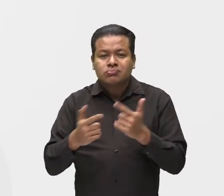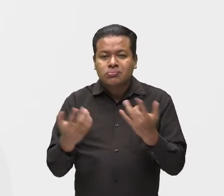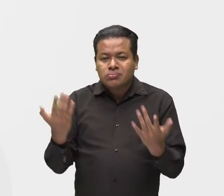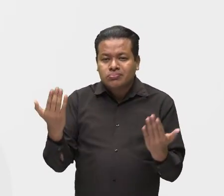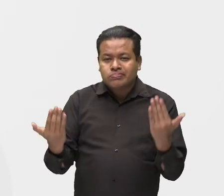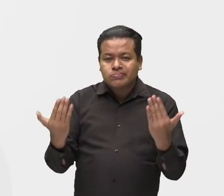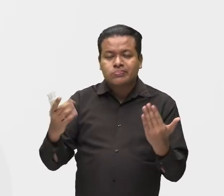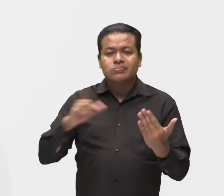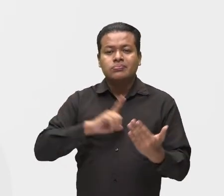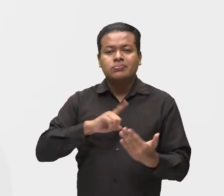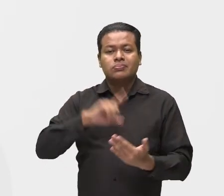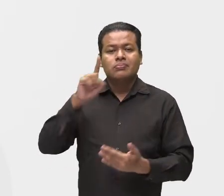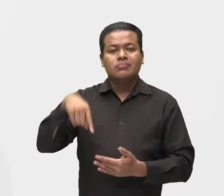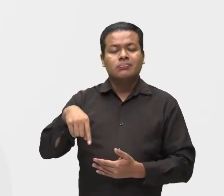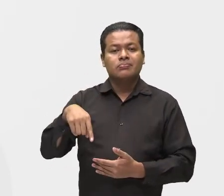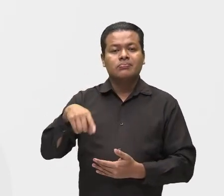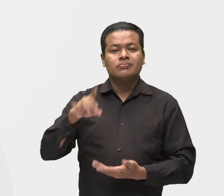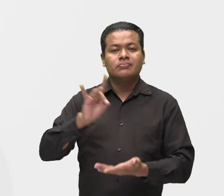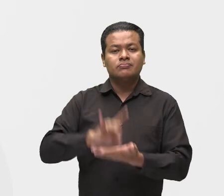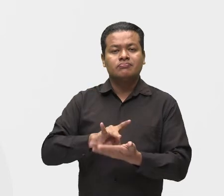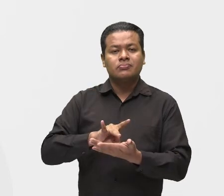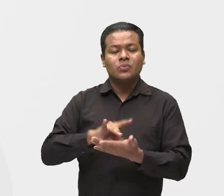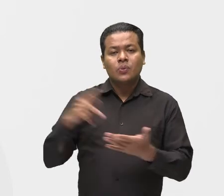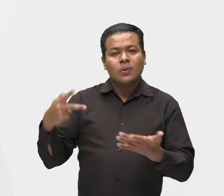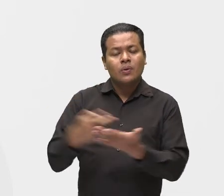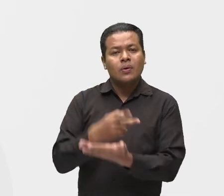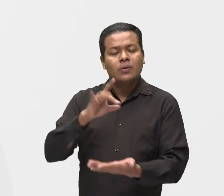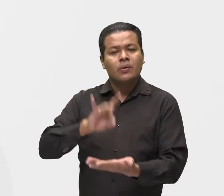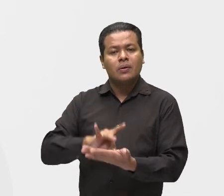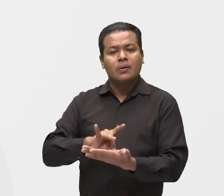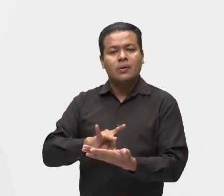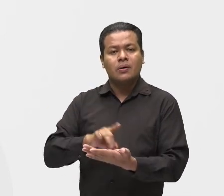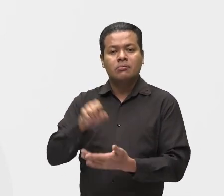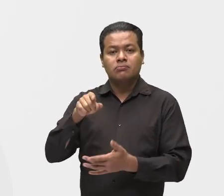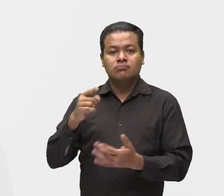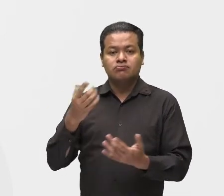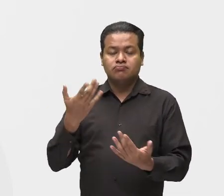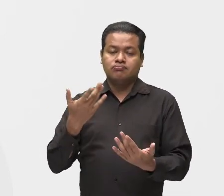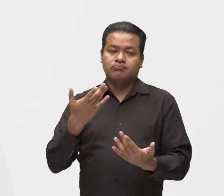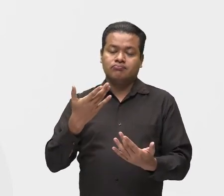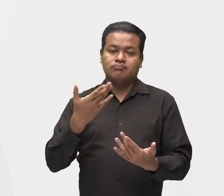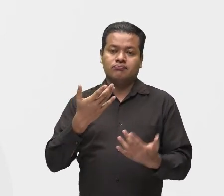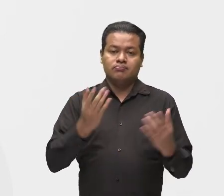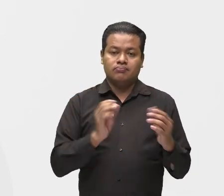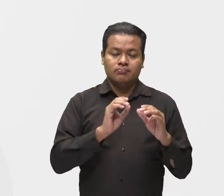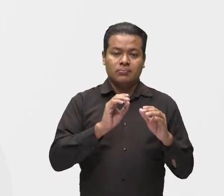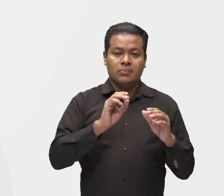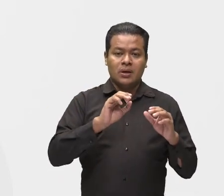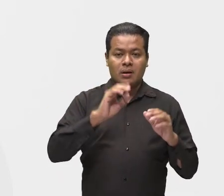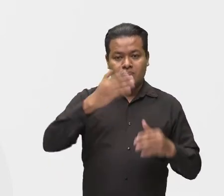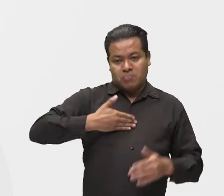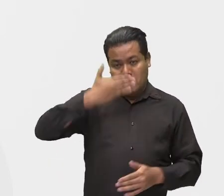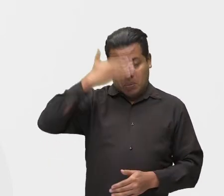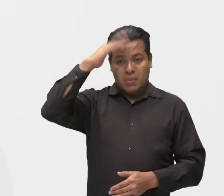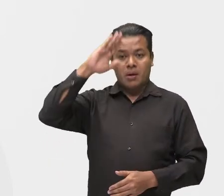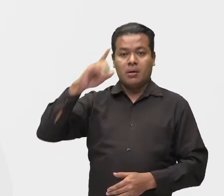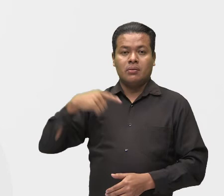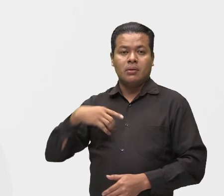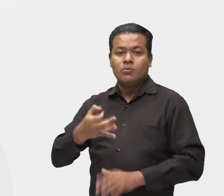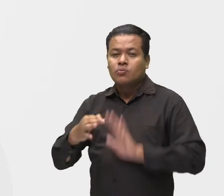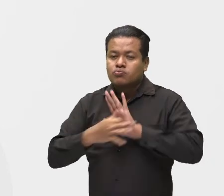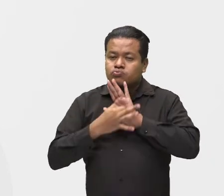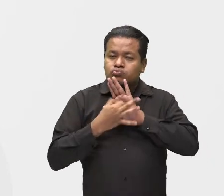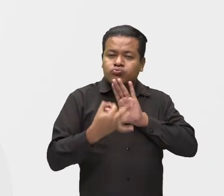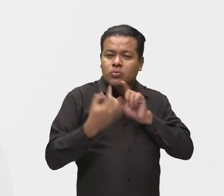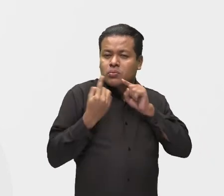ali a essa situação, né, entre árabes e israelenses. A gente tem, por exemplo, uma crítica feita por esse